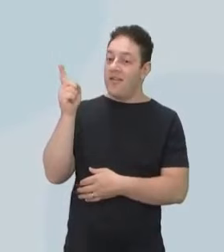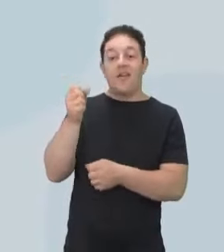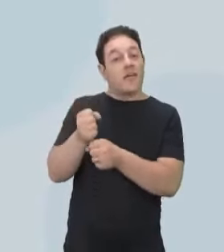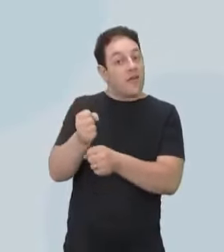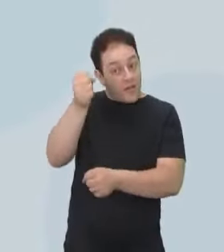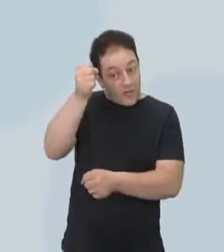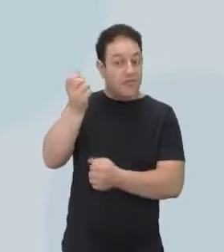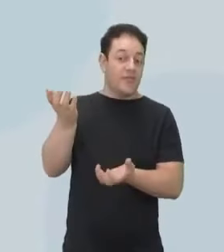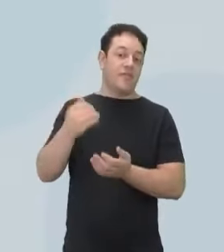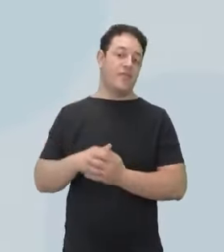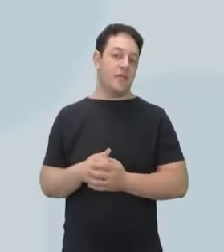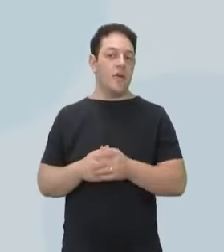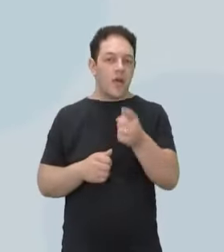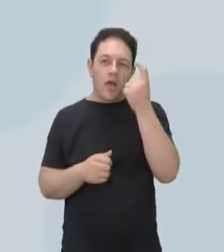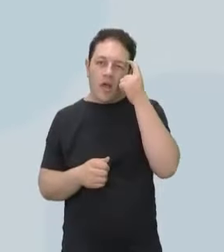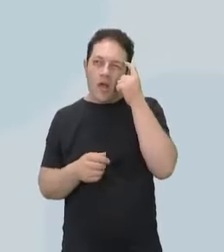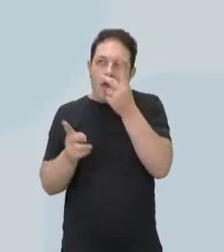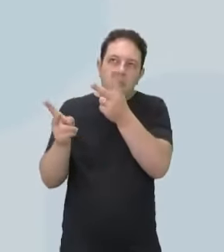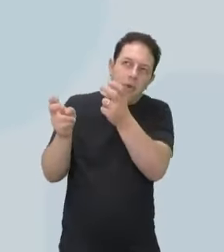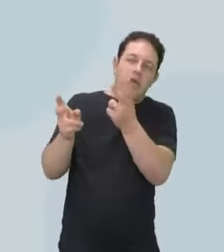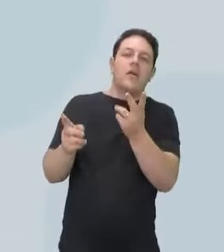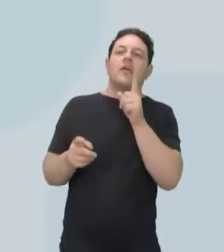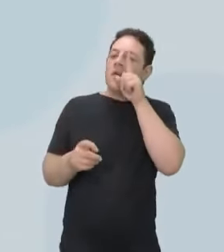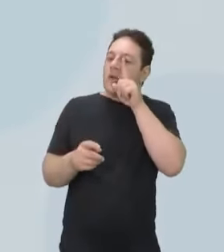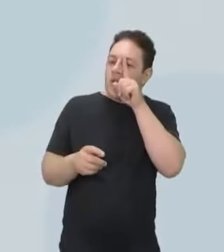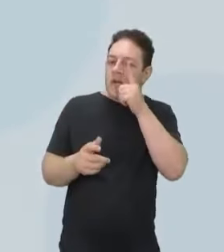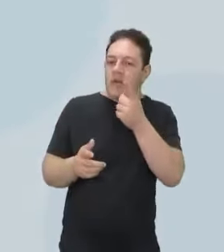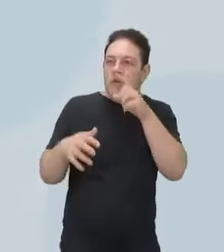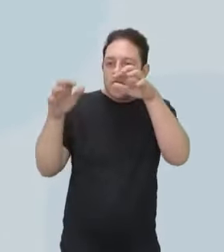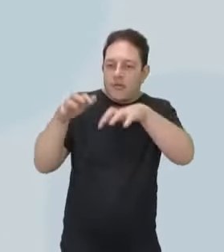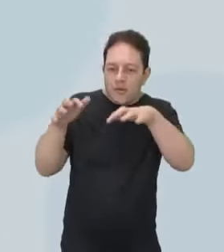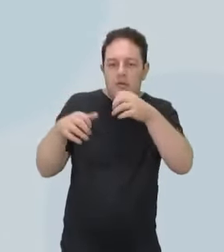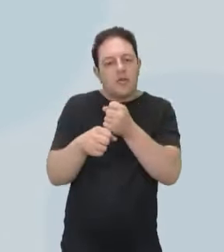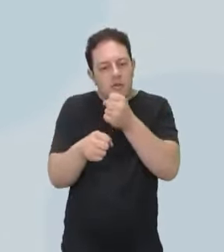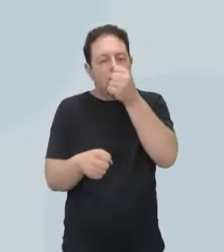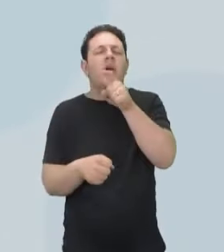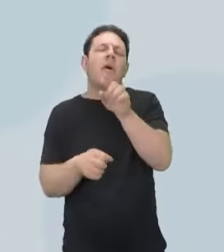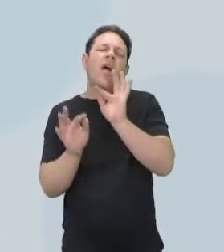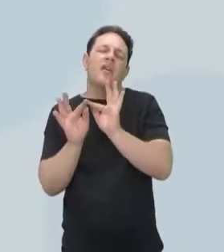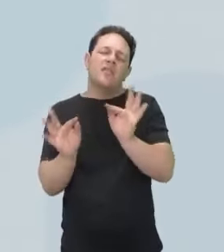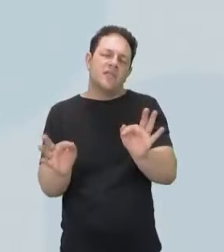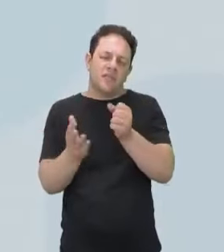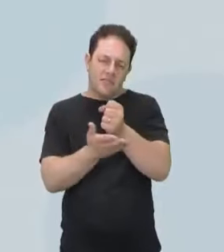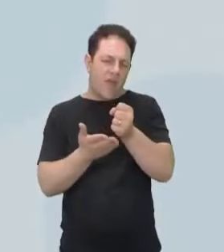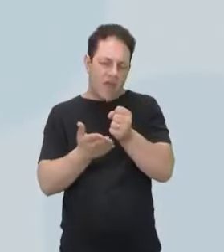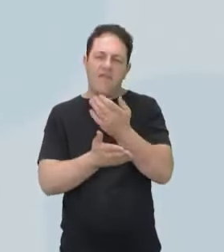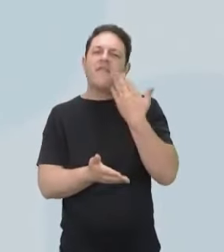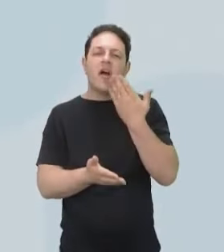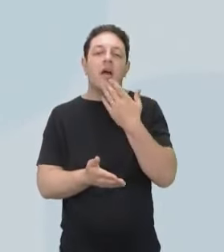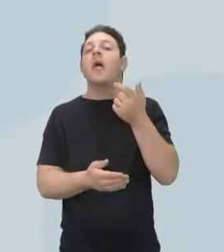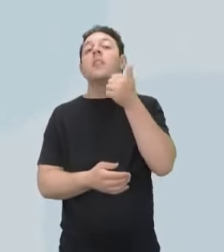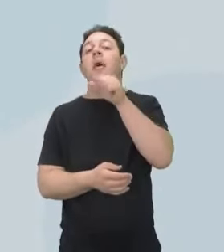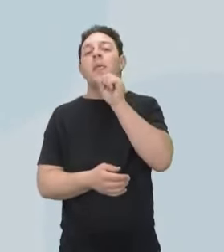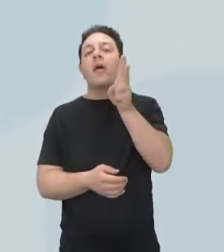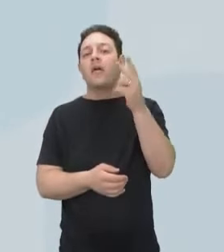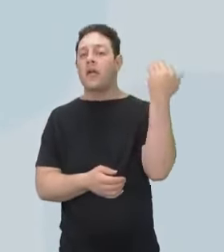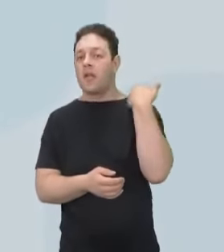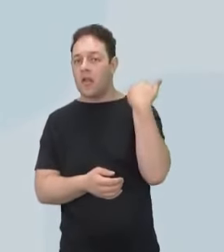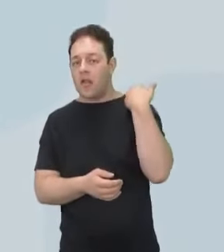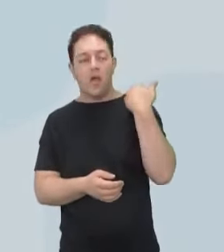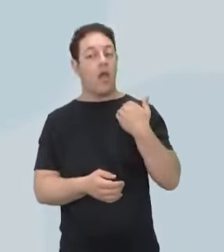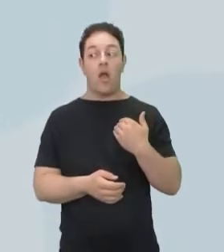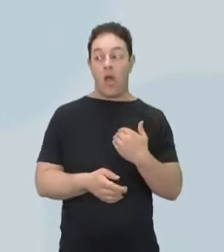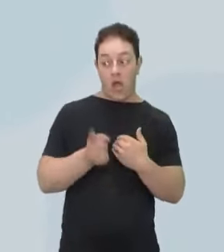guarda-chuva. Isso é percepção de risco, né, mais básica de todas. Né? A mãe da gente fala,